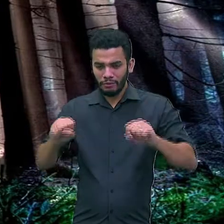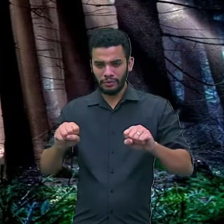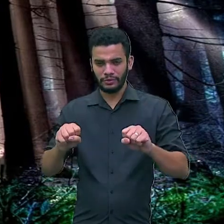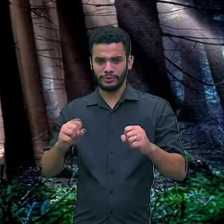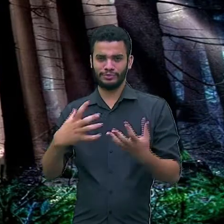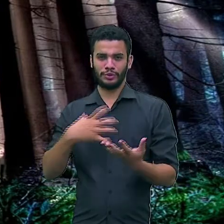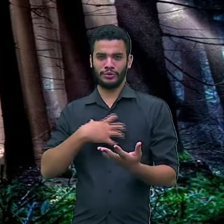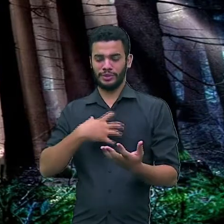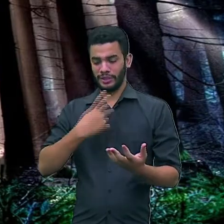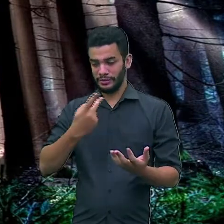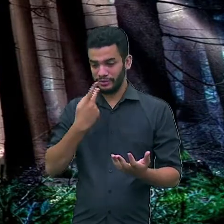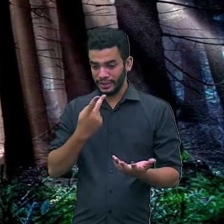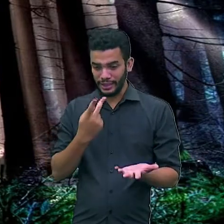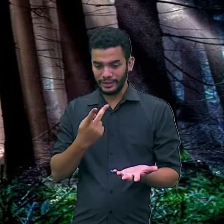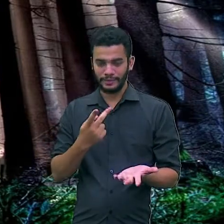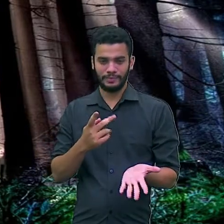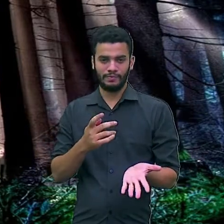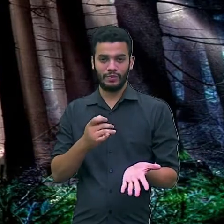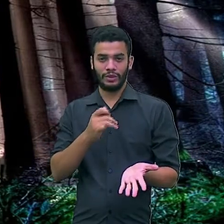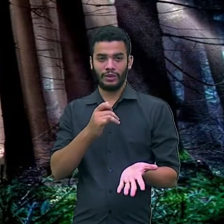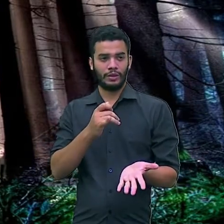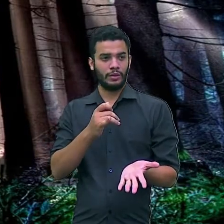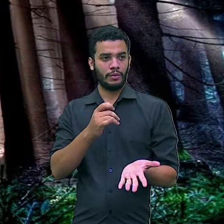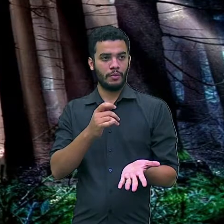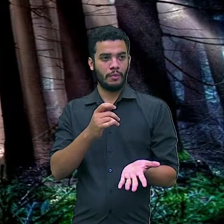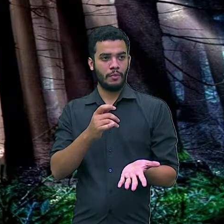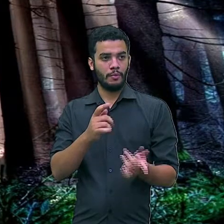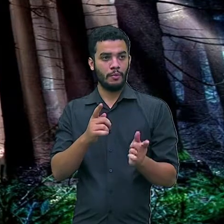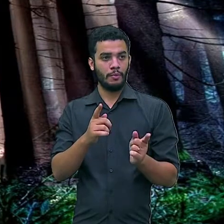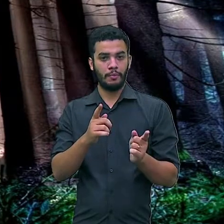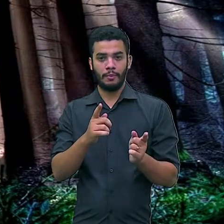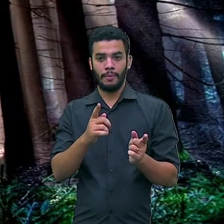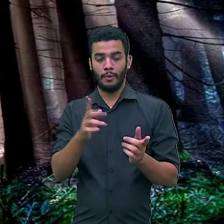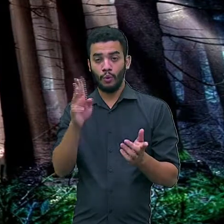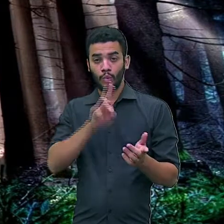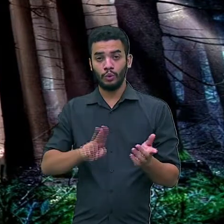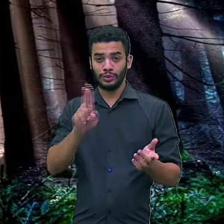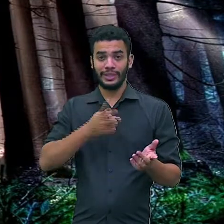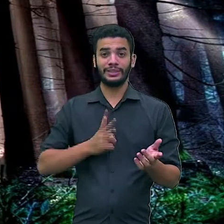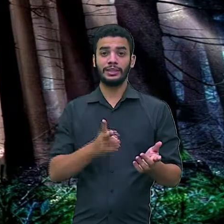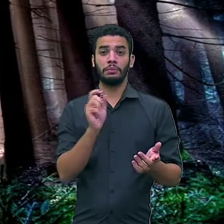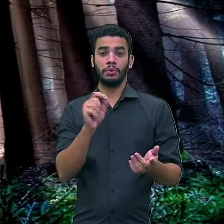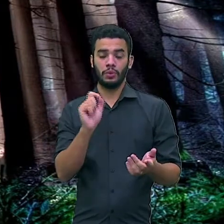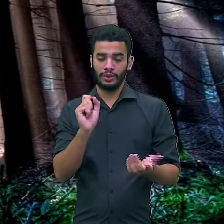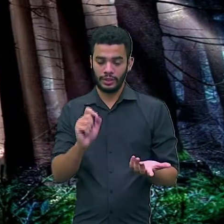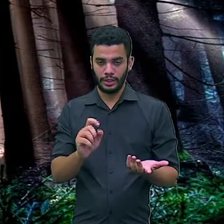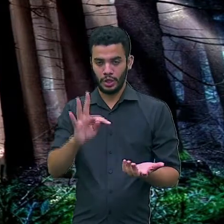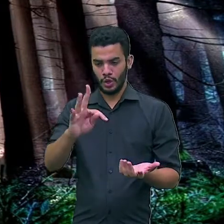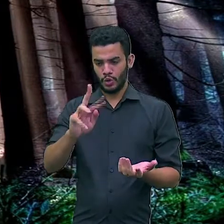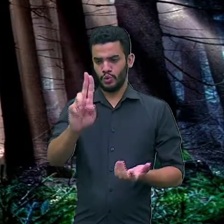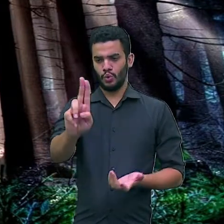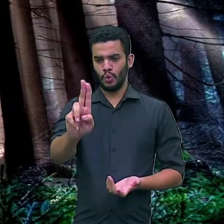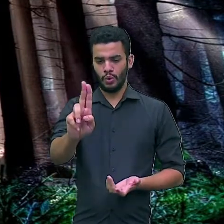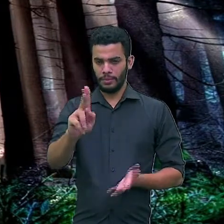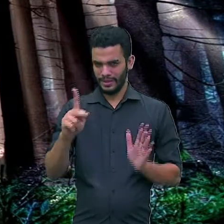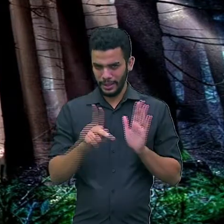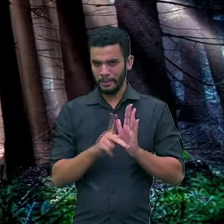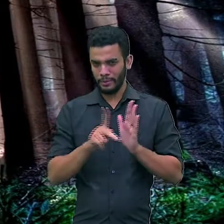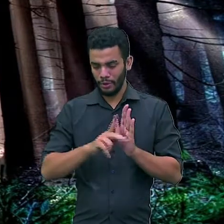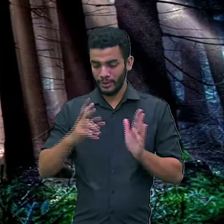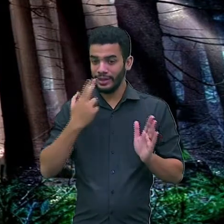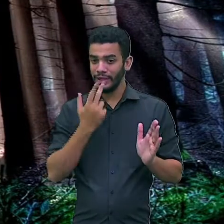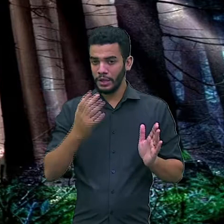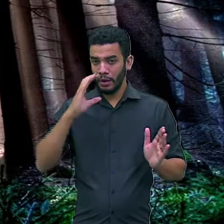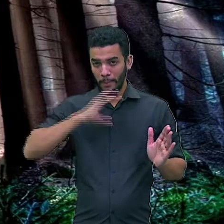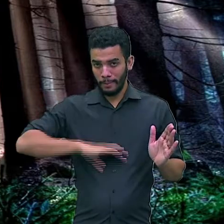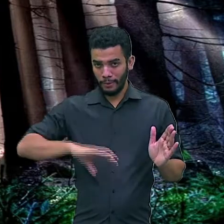falar sobre estas duas pessoas do discurso. Você deve estar achando estranho e pode até estar